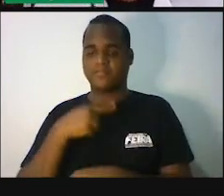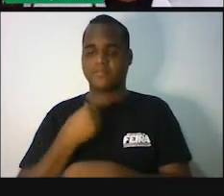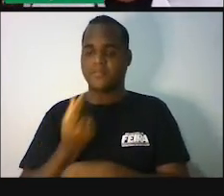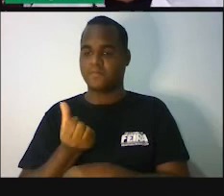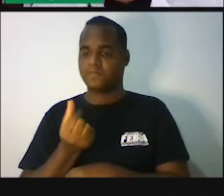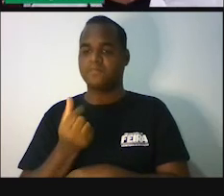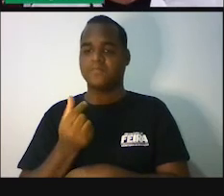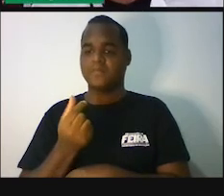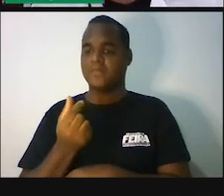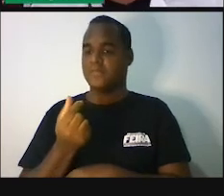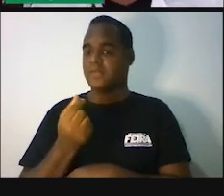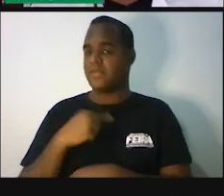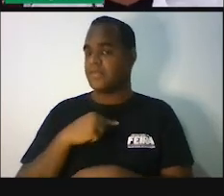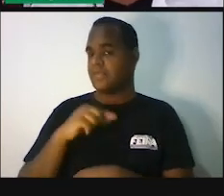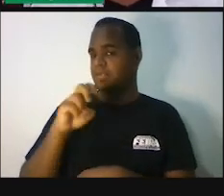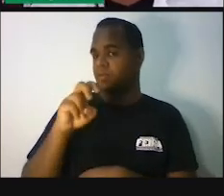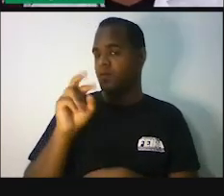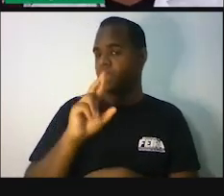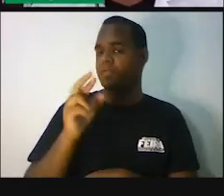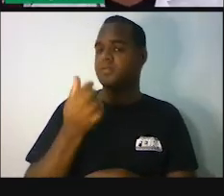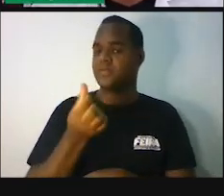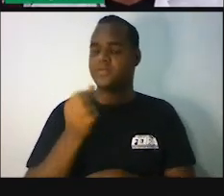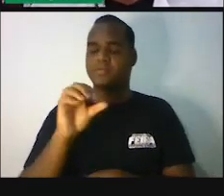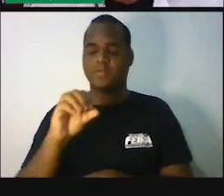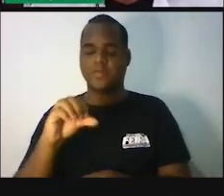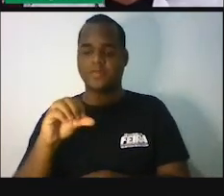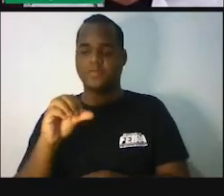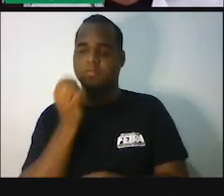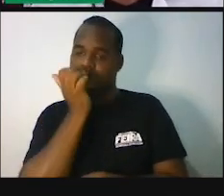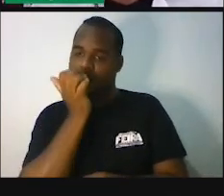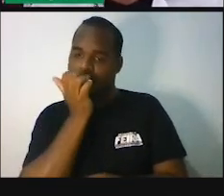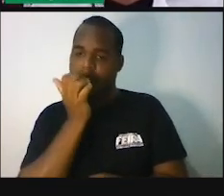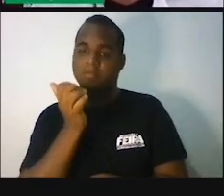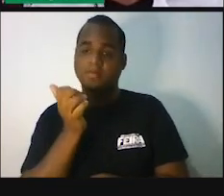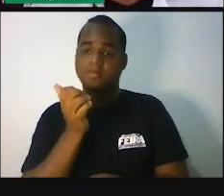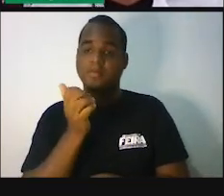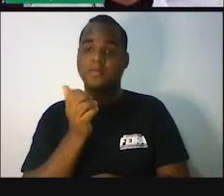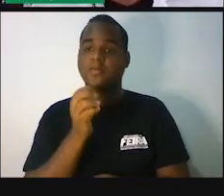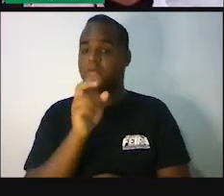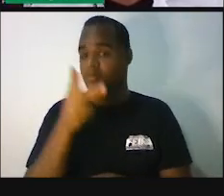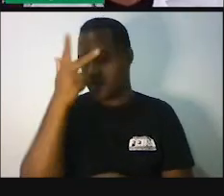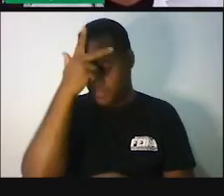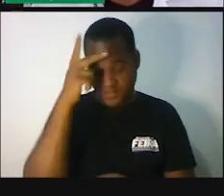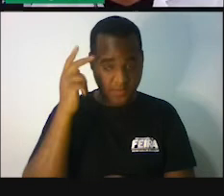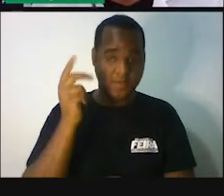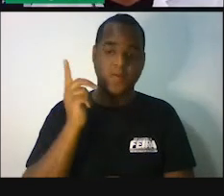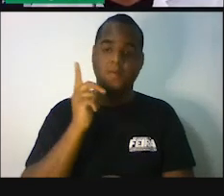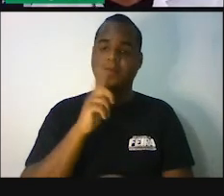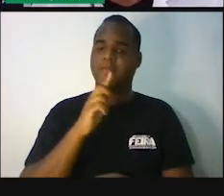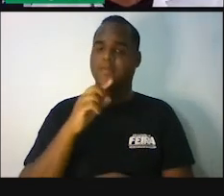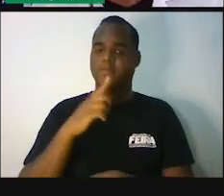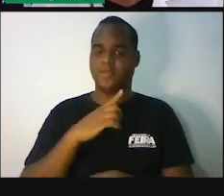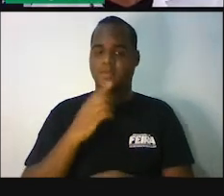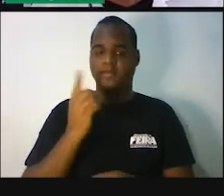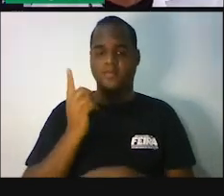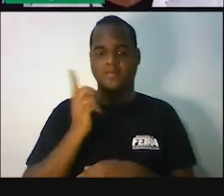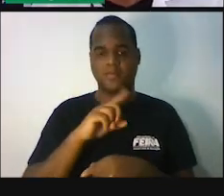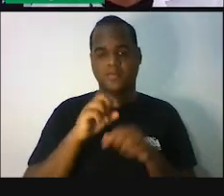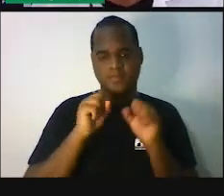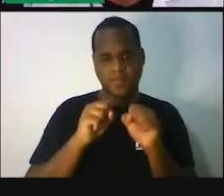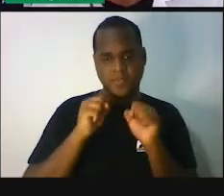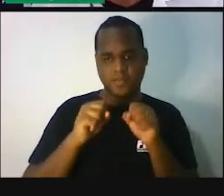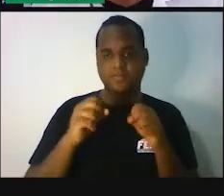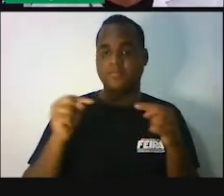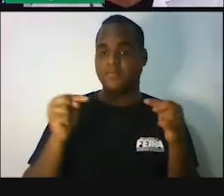comum é R$ 5,79. Se uma pessoa irá completar a